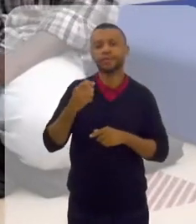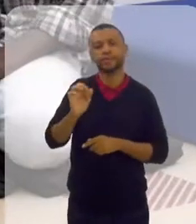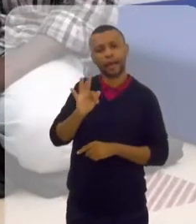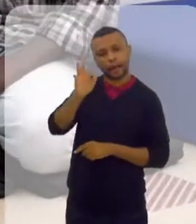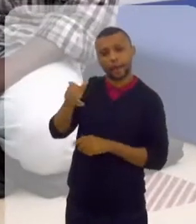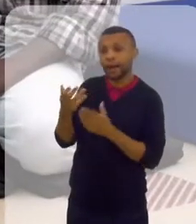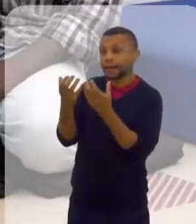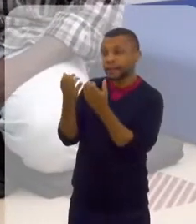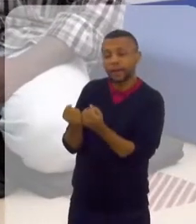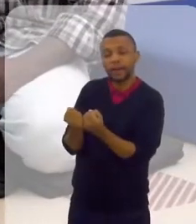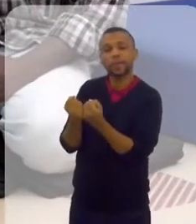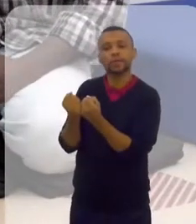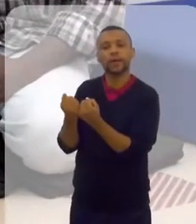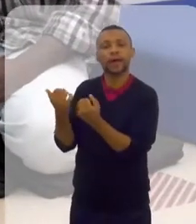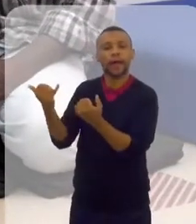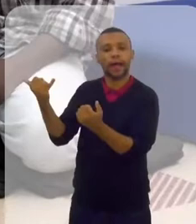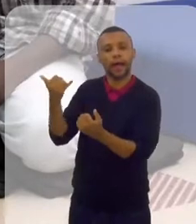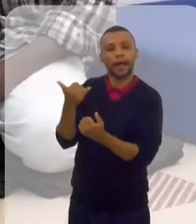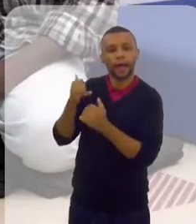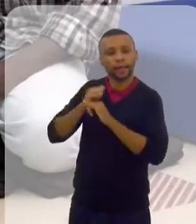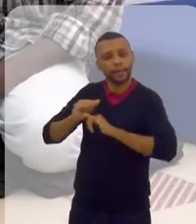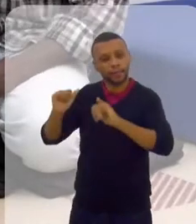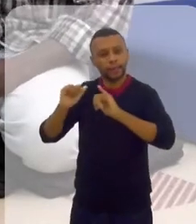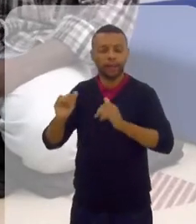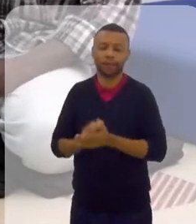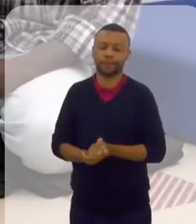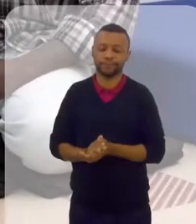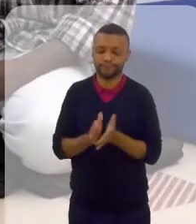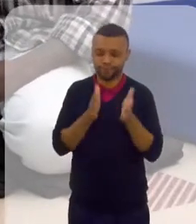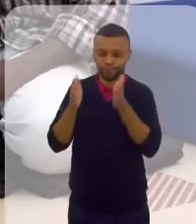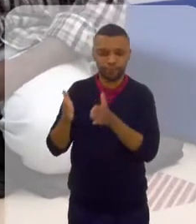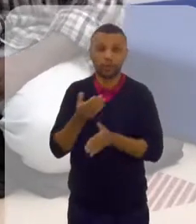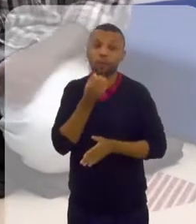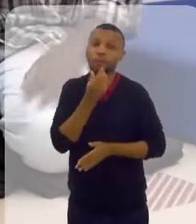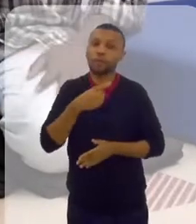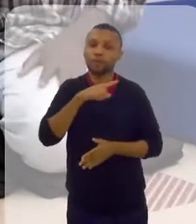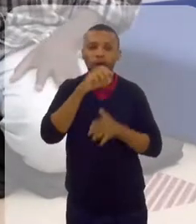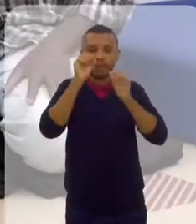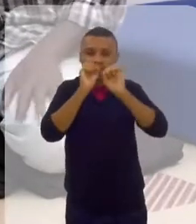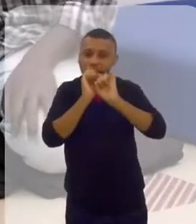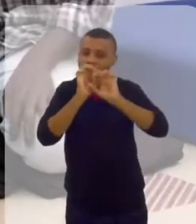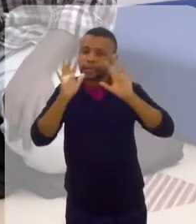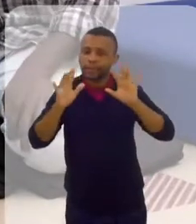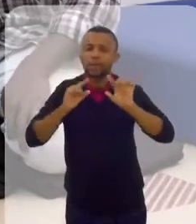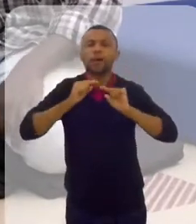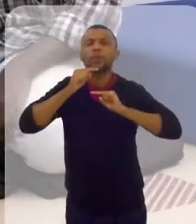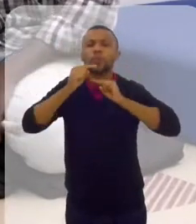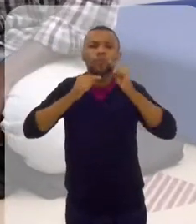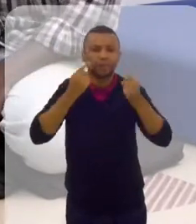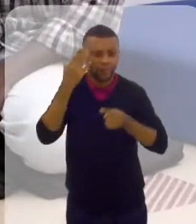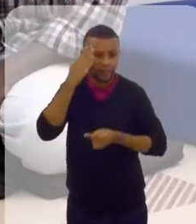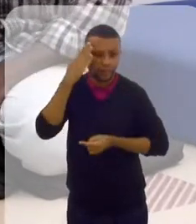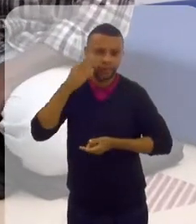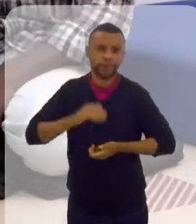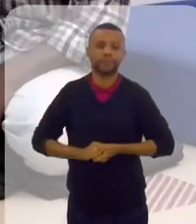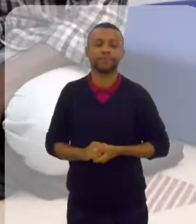mensagem alcorânica. É, e aí também fica bom para a gente esclarecer uma outra coisa, que eu sei que é uma